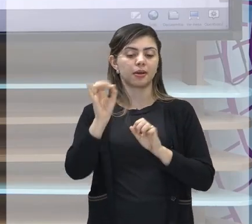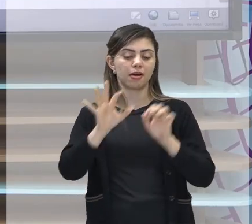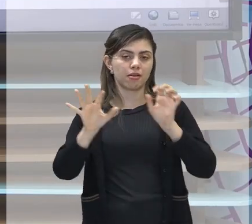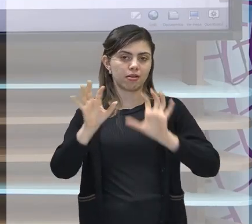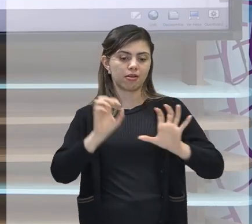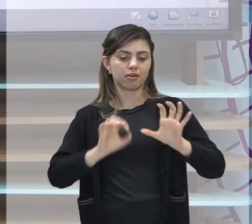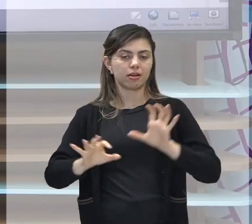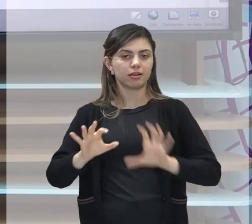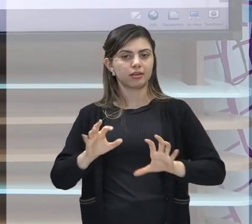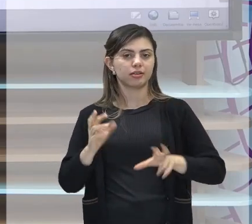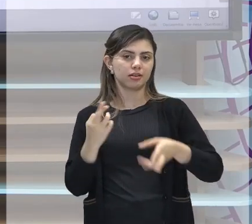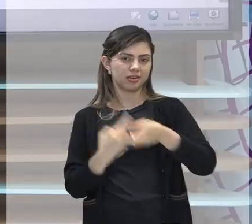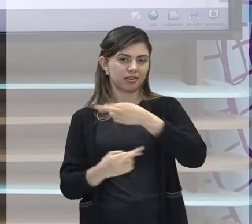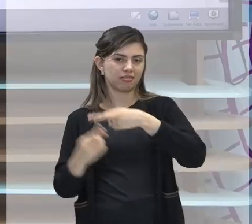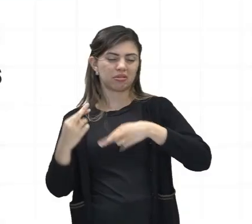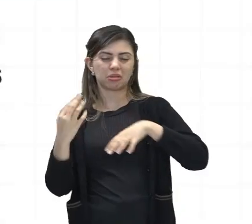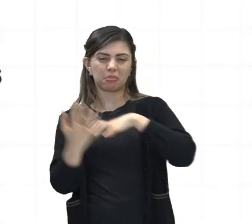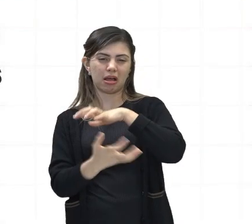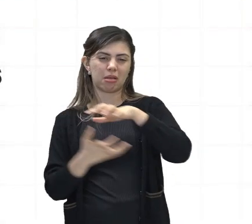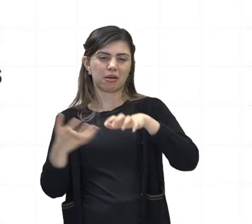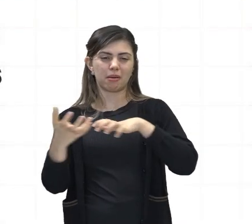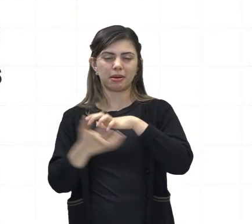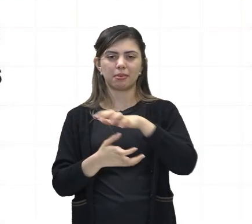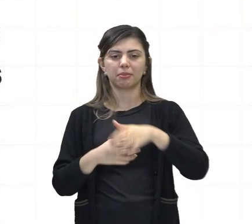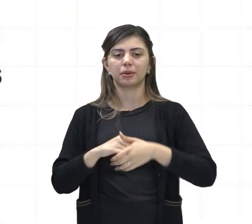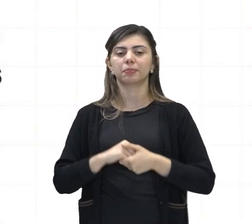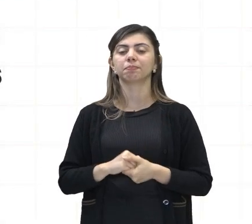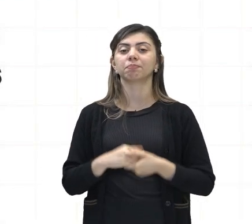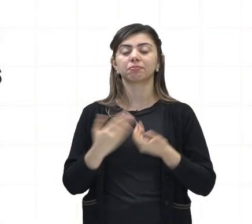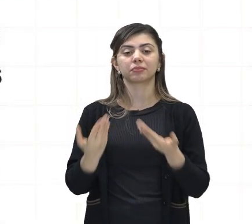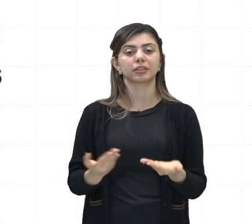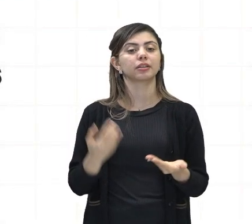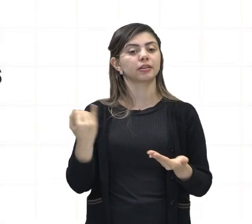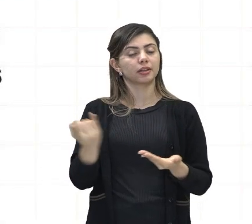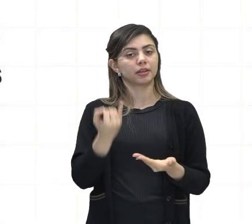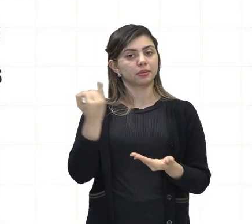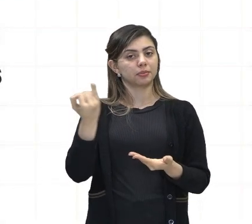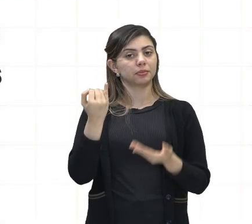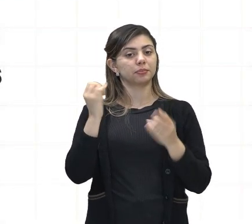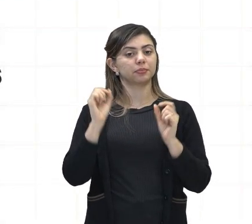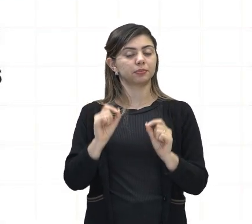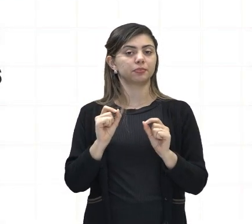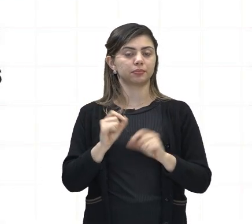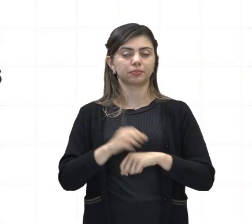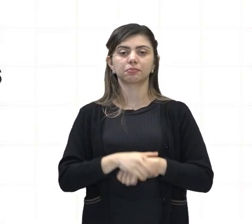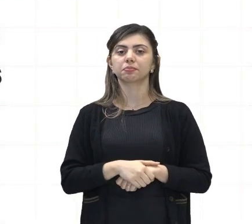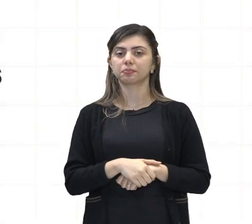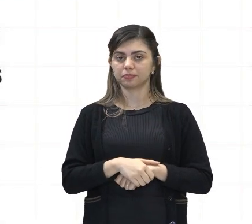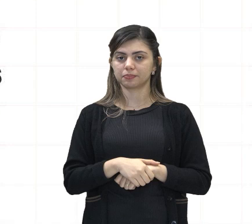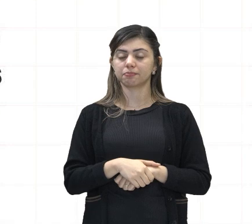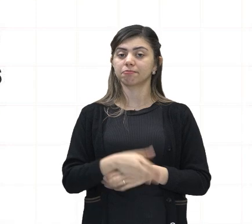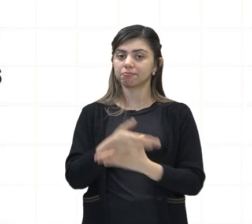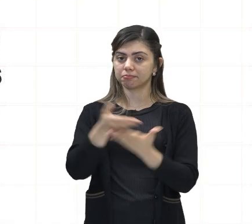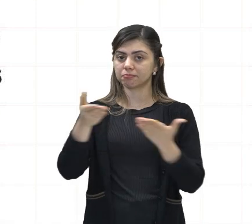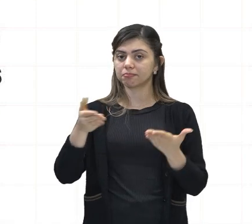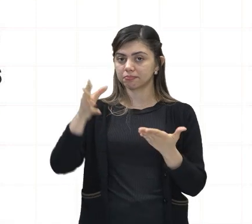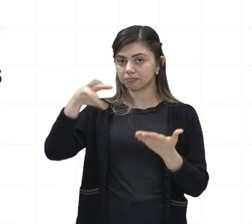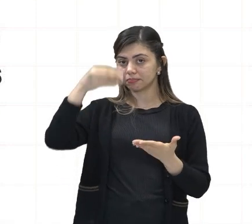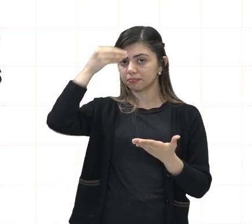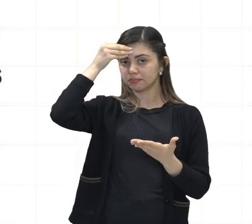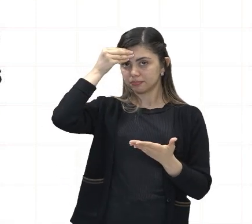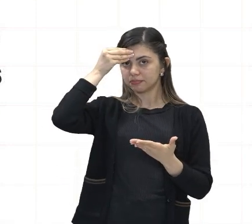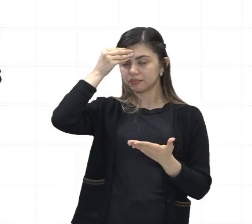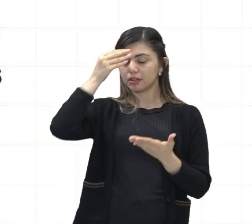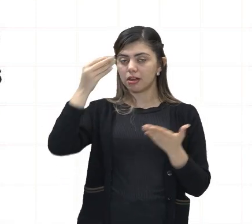regionais. Olha lá, é muito importante que você